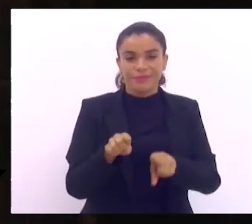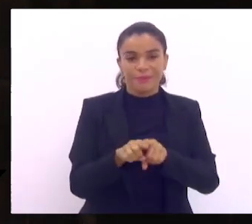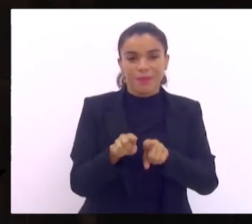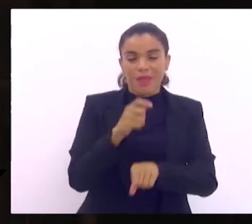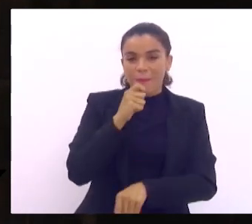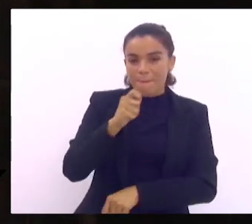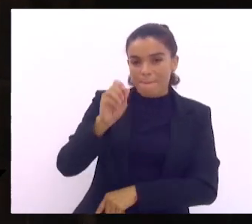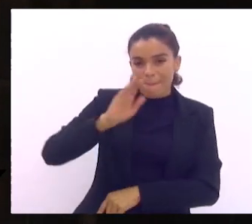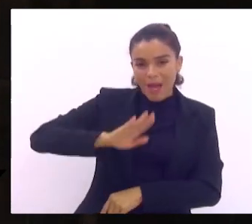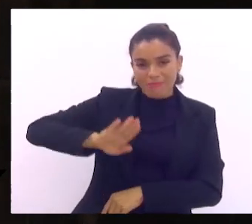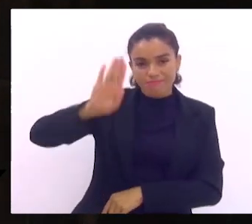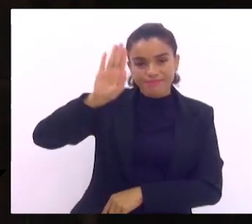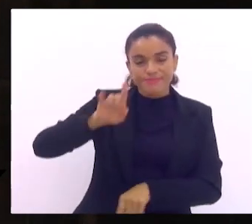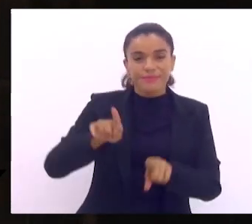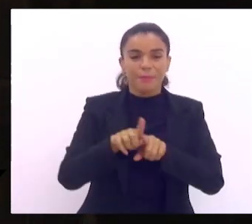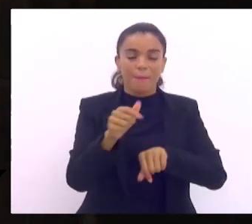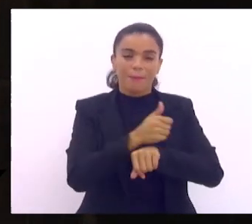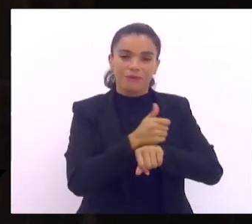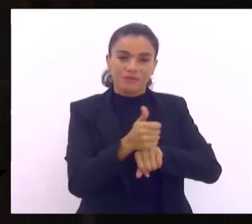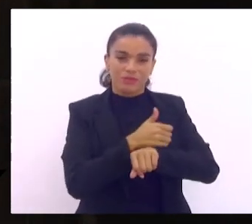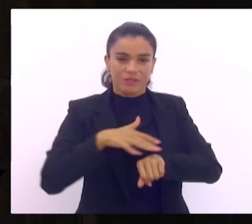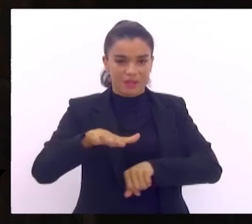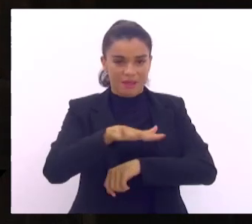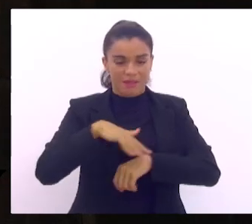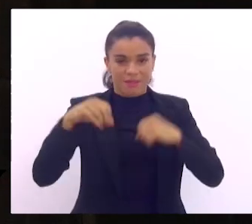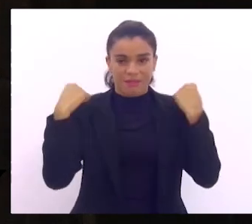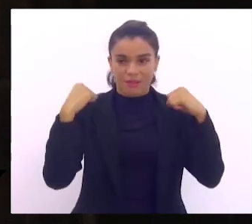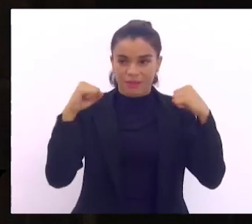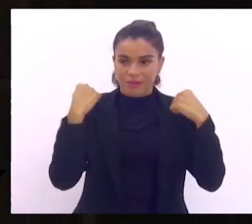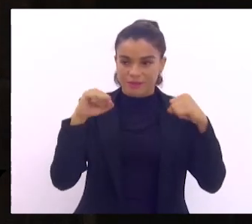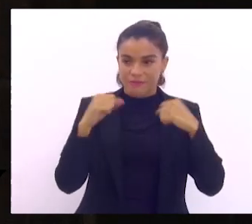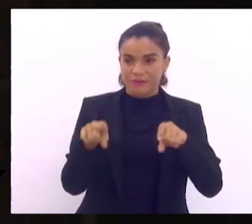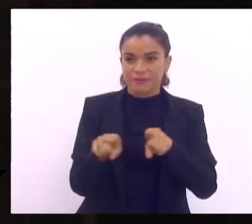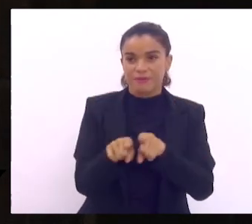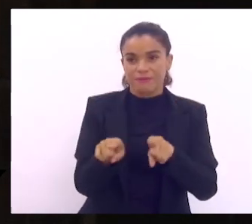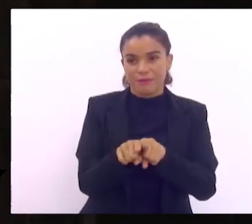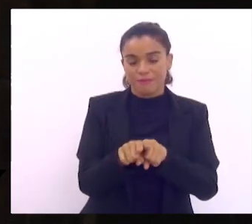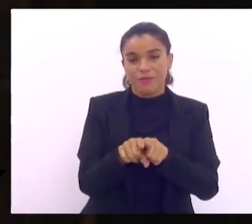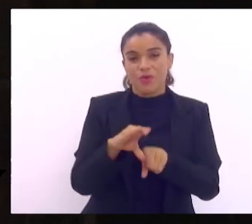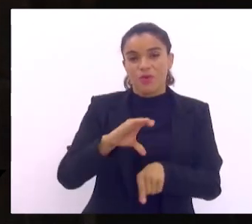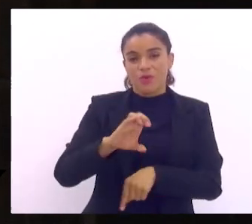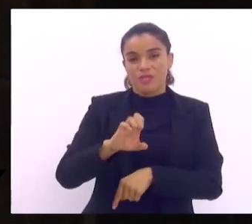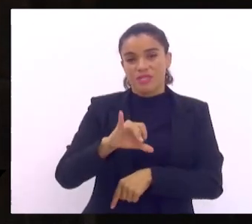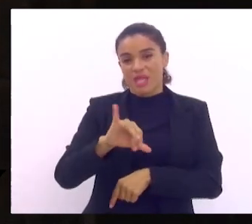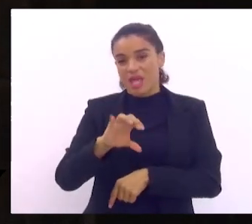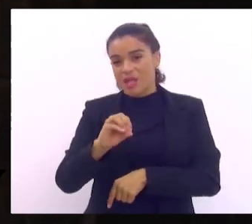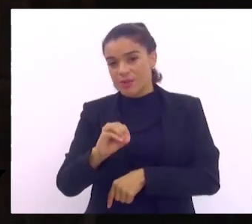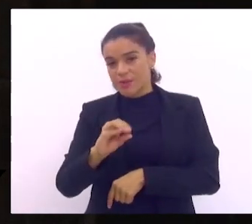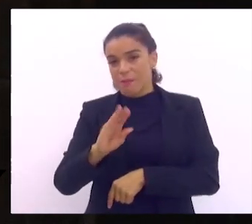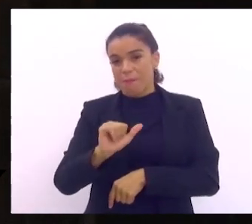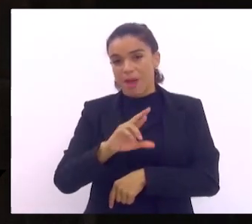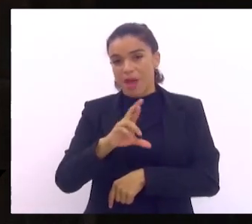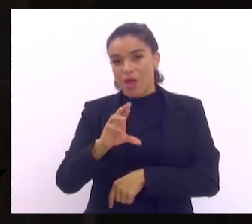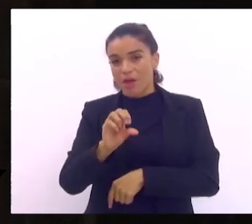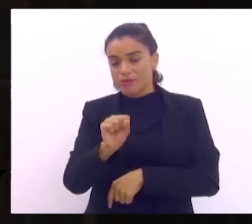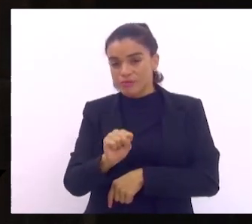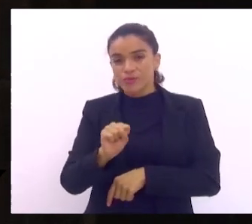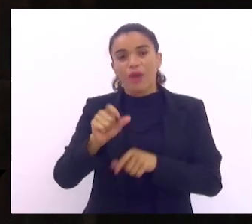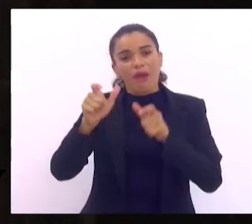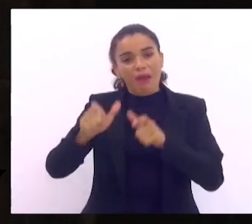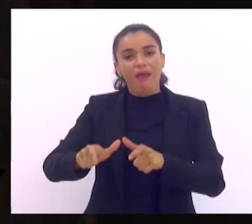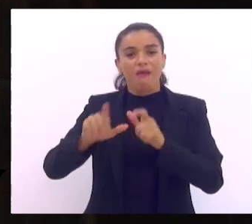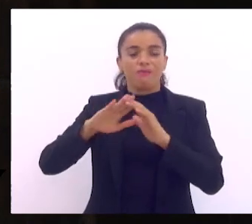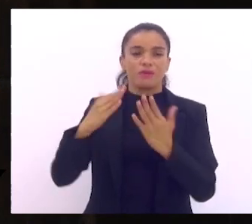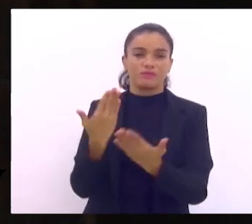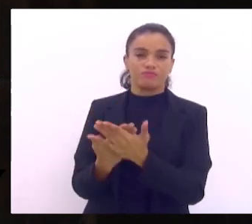árbitros, técnicos profissionais na área de educação física e áreas afins. O Célio de Barros foi uma escola com relação